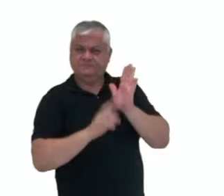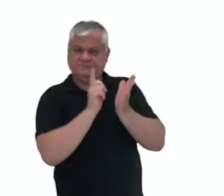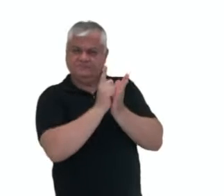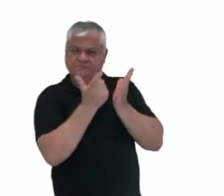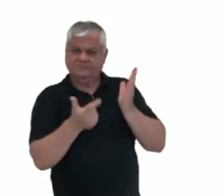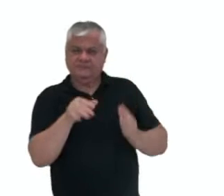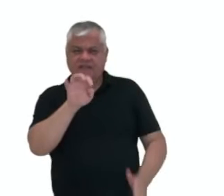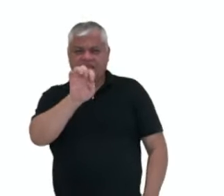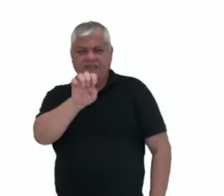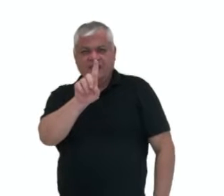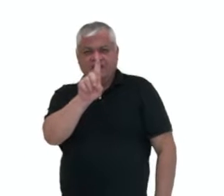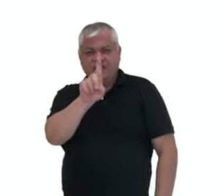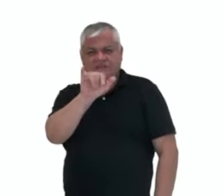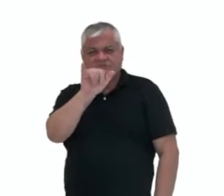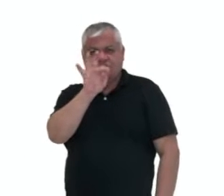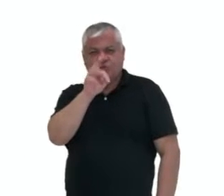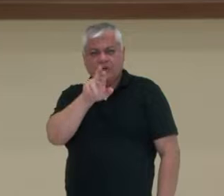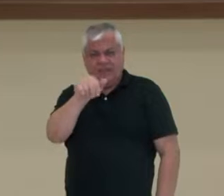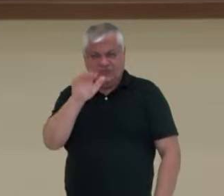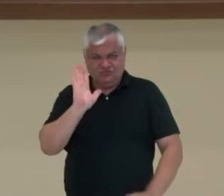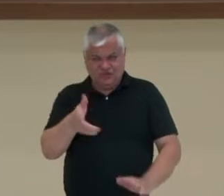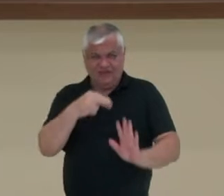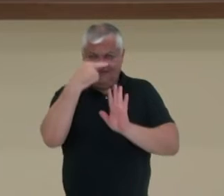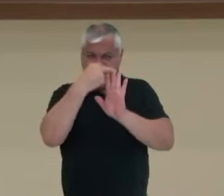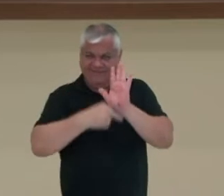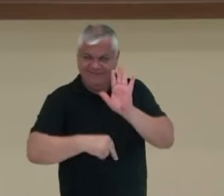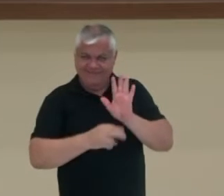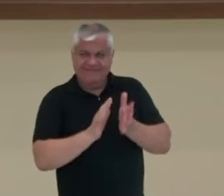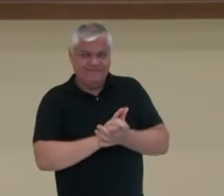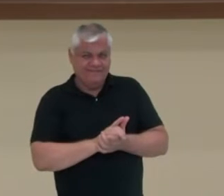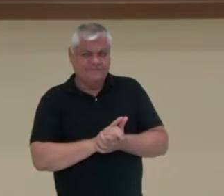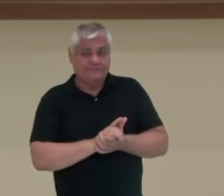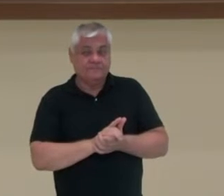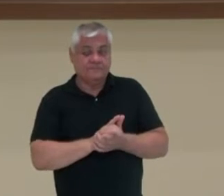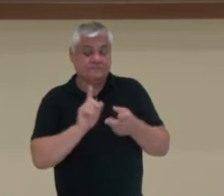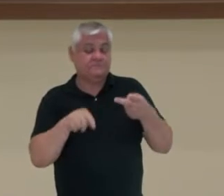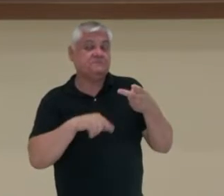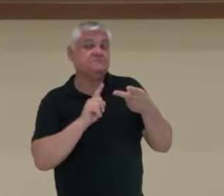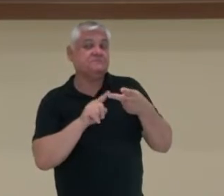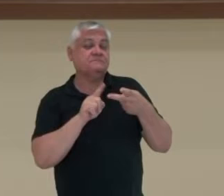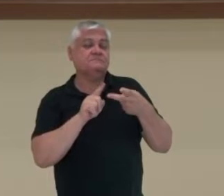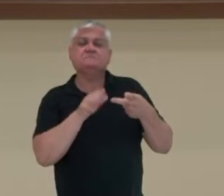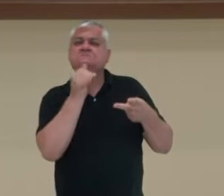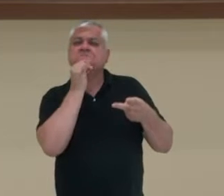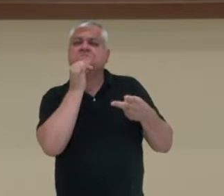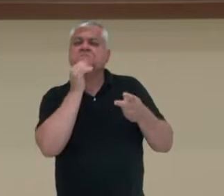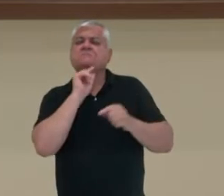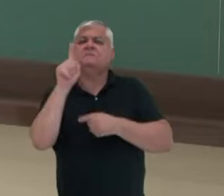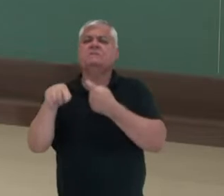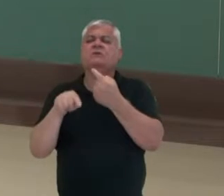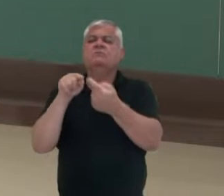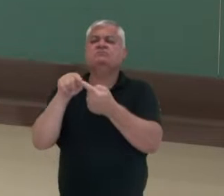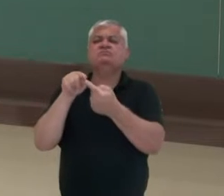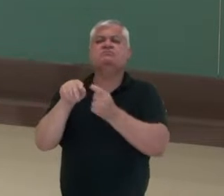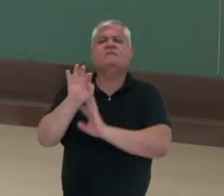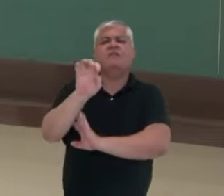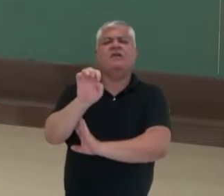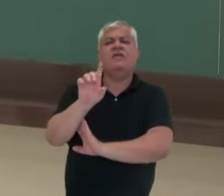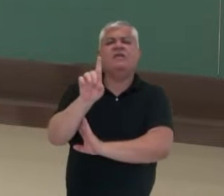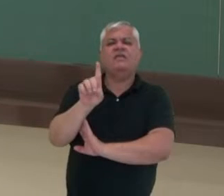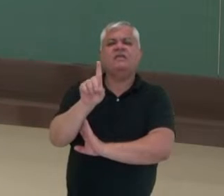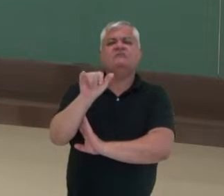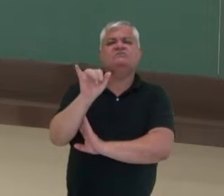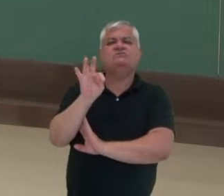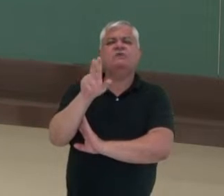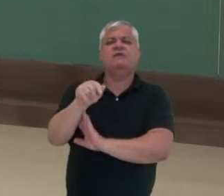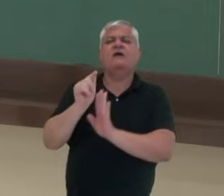editorial em sua vida acadêmica? O que você me diz, caro estudante? E mais, sabe qual a finalidade deste gênero